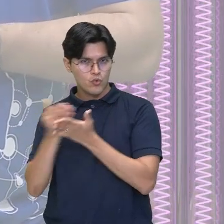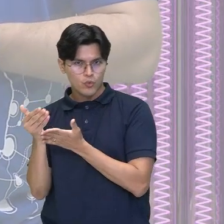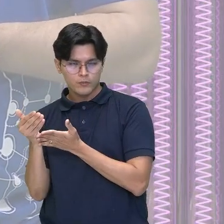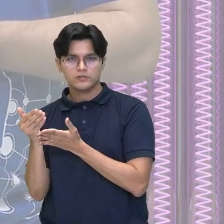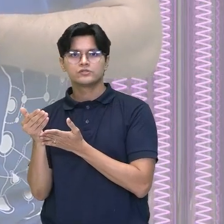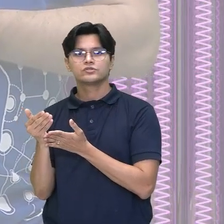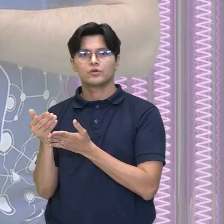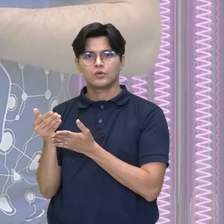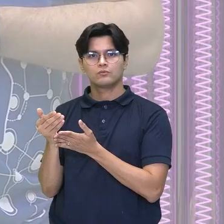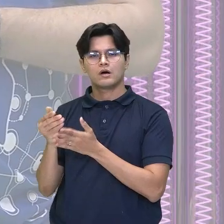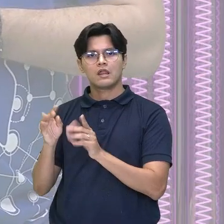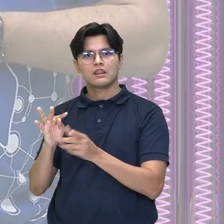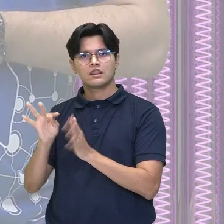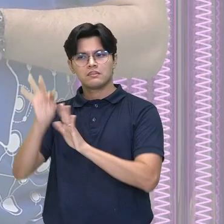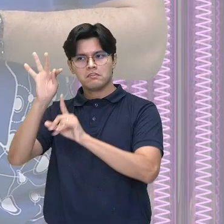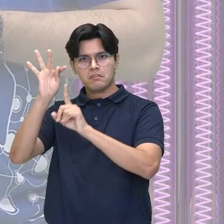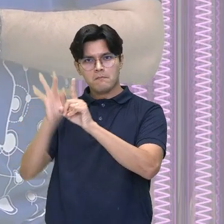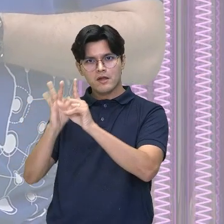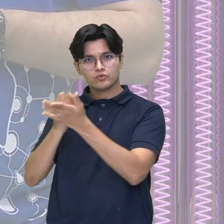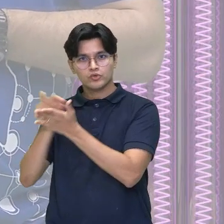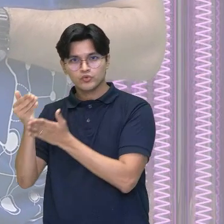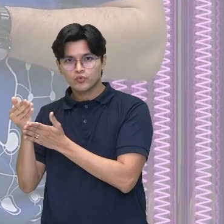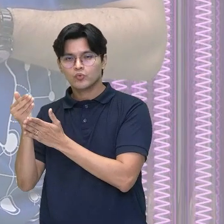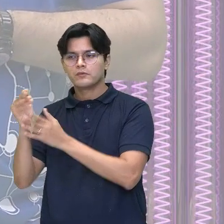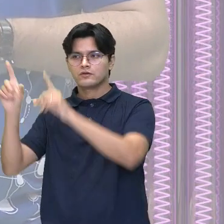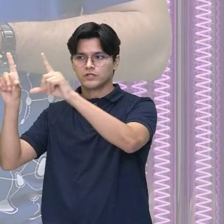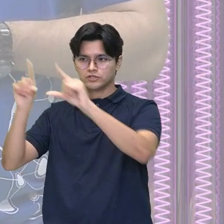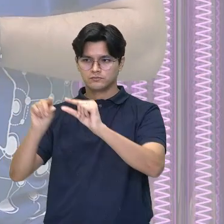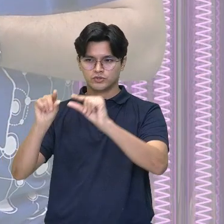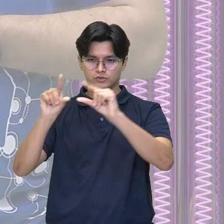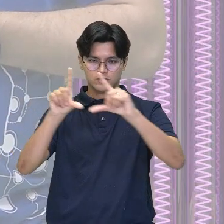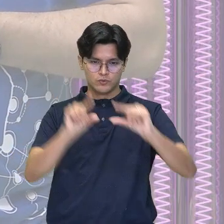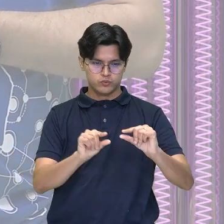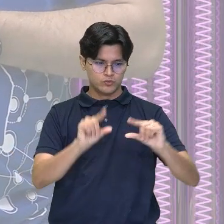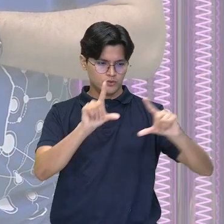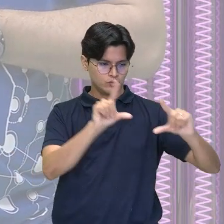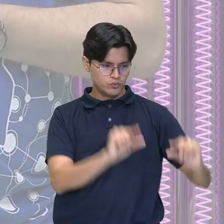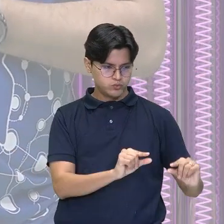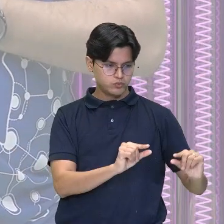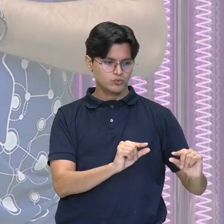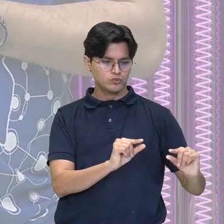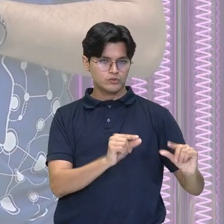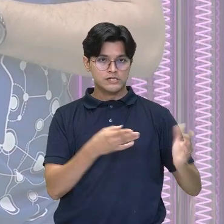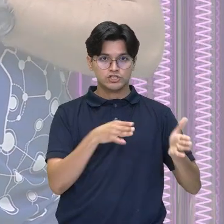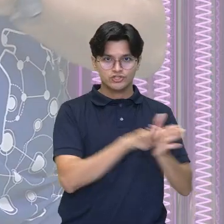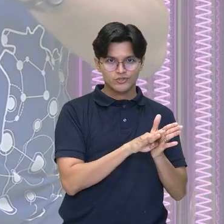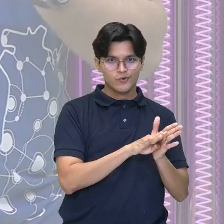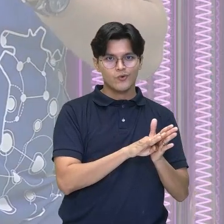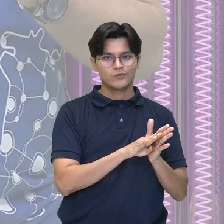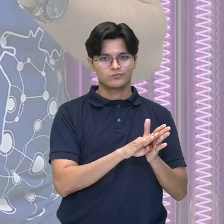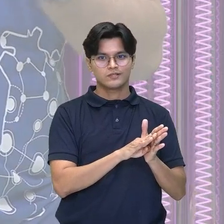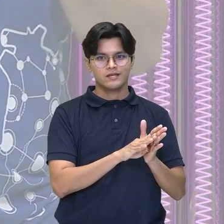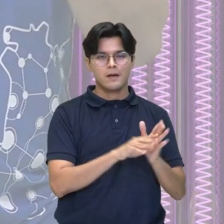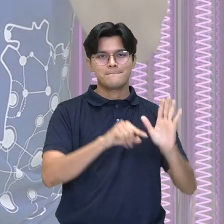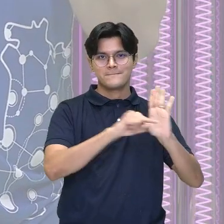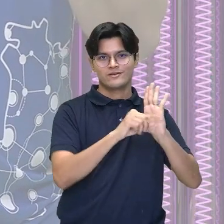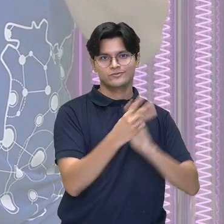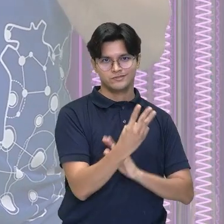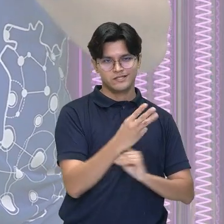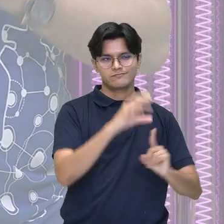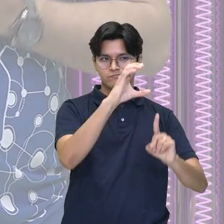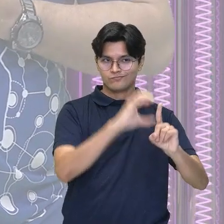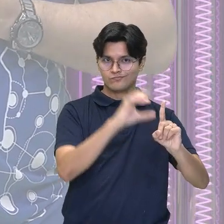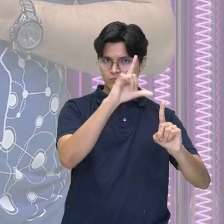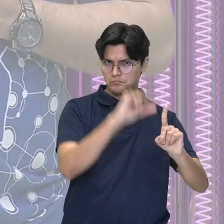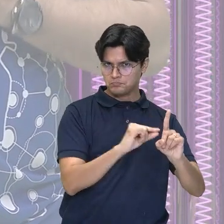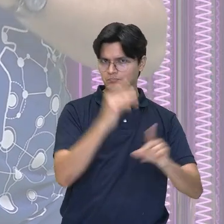cair 1 grau, após cair 2 graus, 3 graus e 4 graus. Você consegue entender como é que funciona aí a